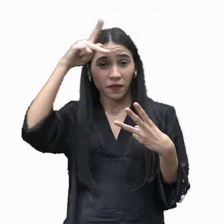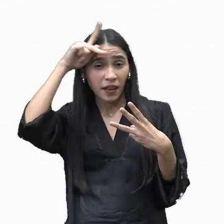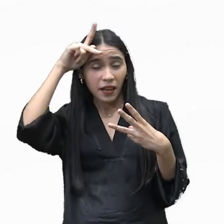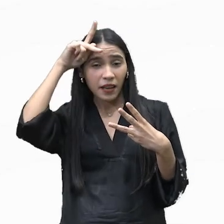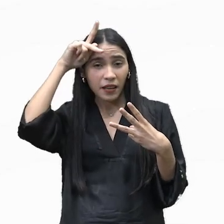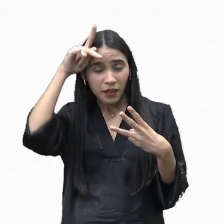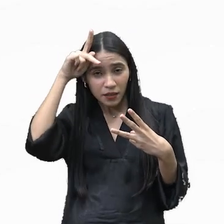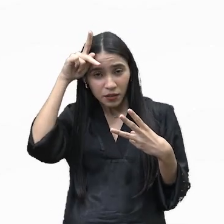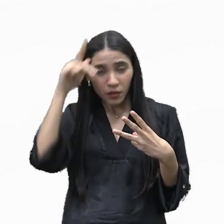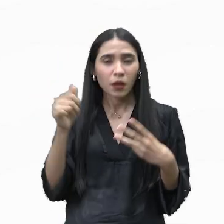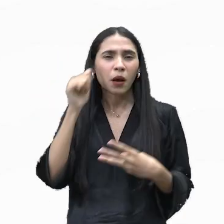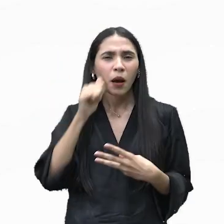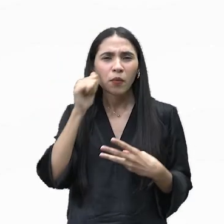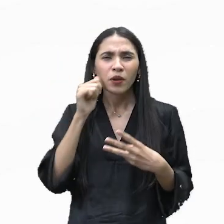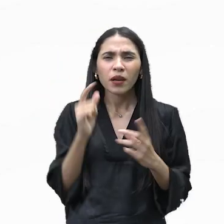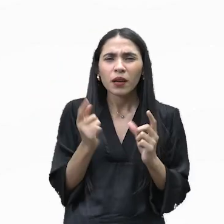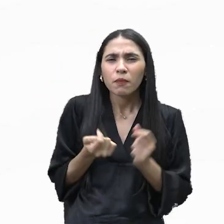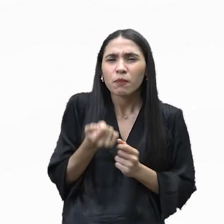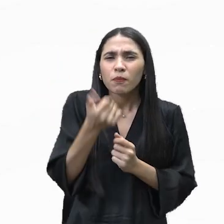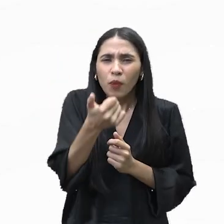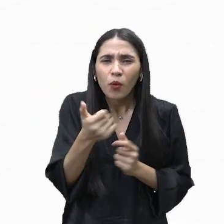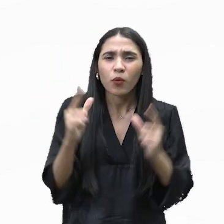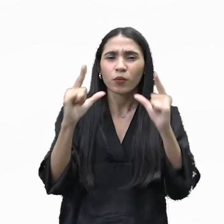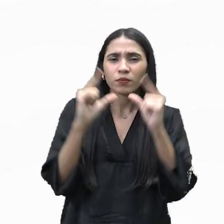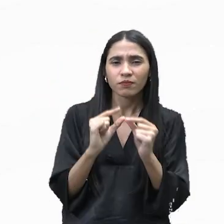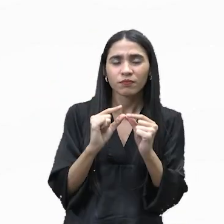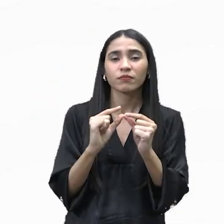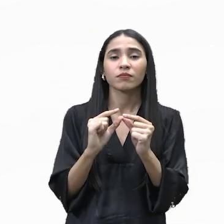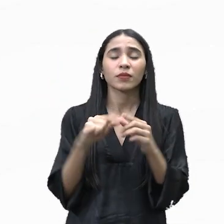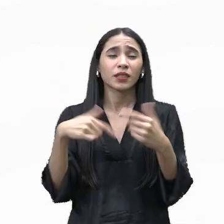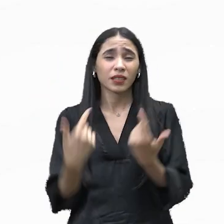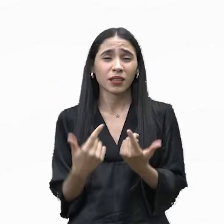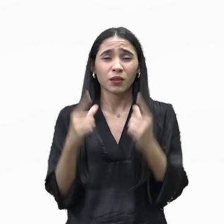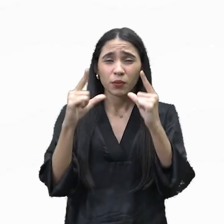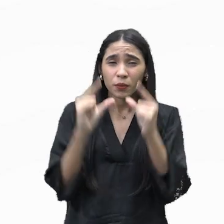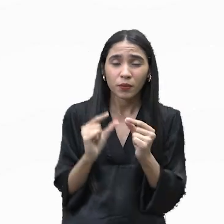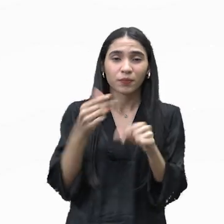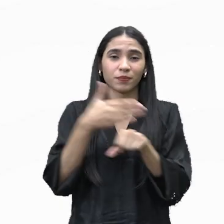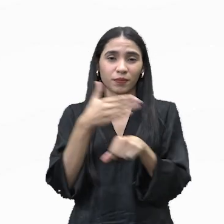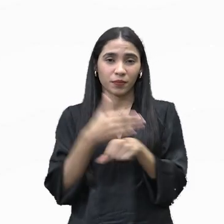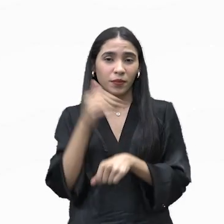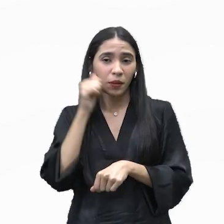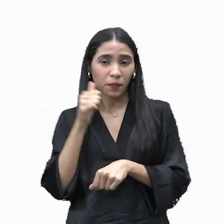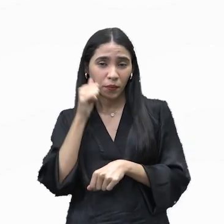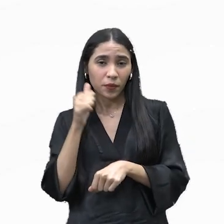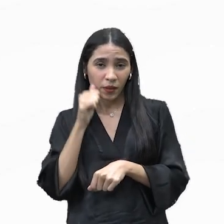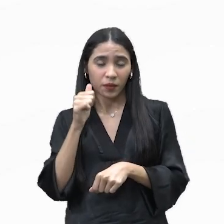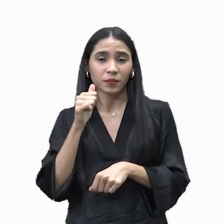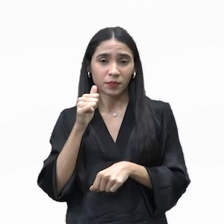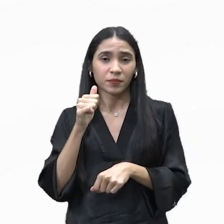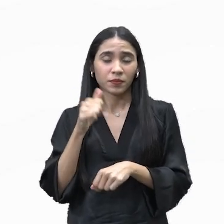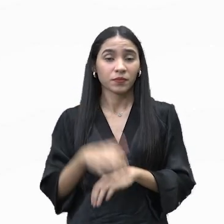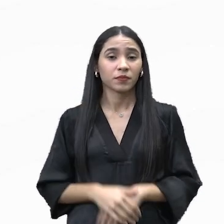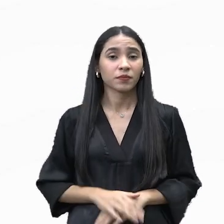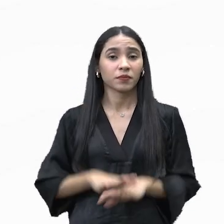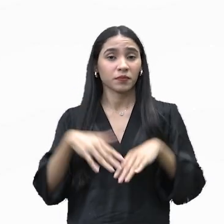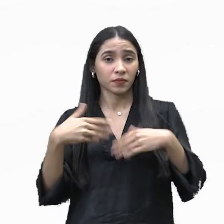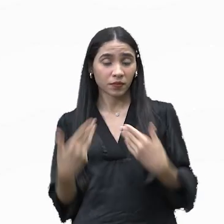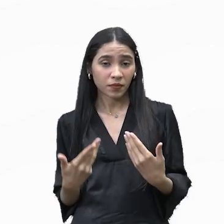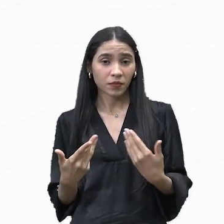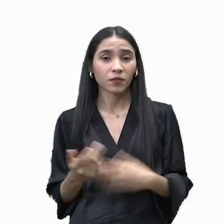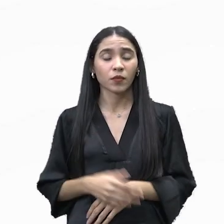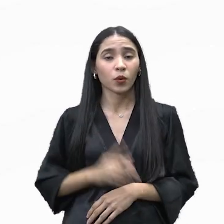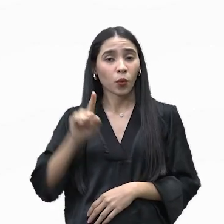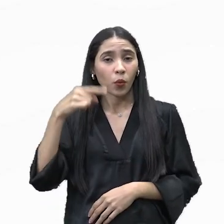para prefeitos, né? Elas são muito pouco ainda, né? Nós temos uma participação muito pequena, né, da mulher nesse